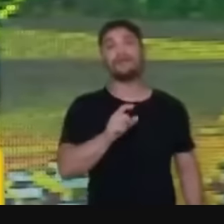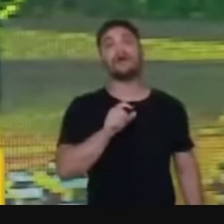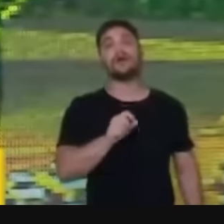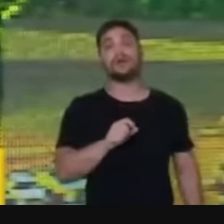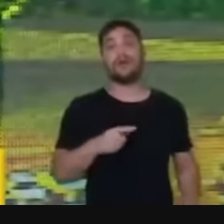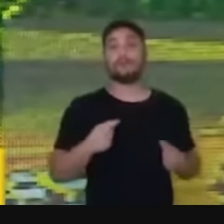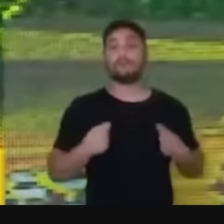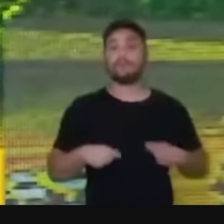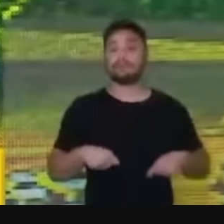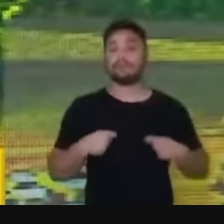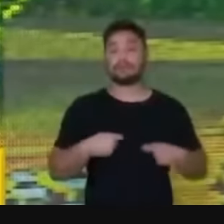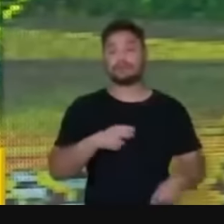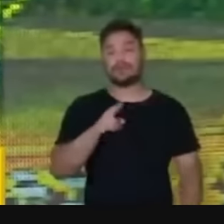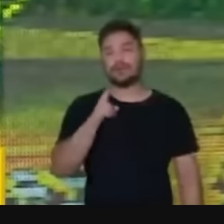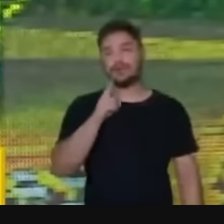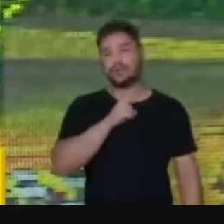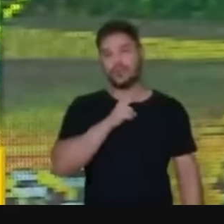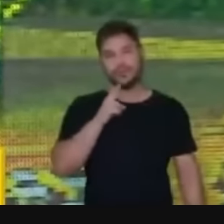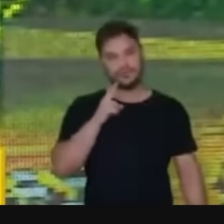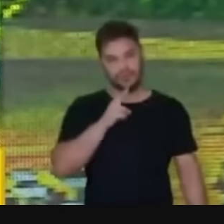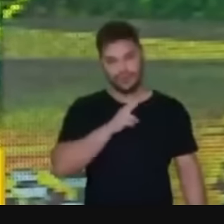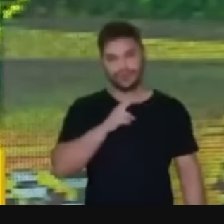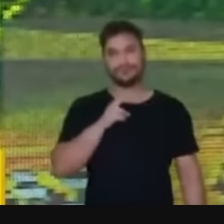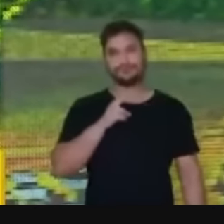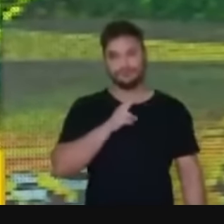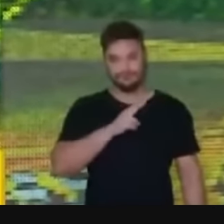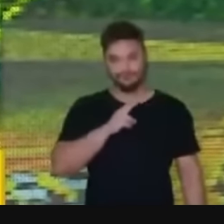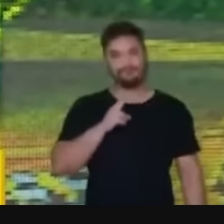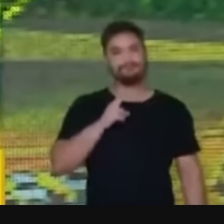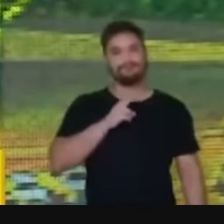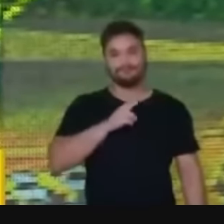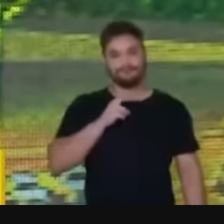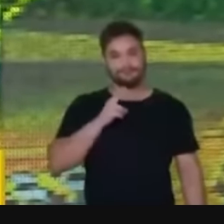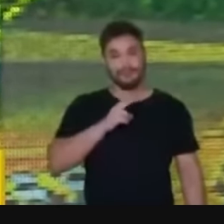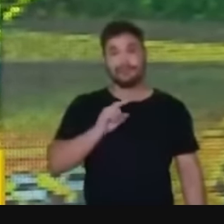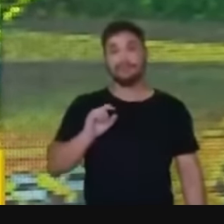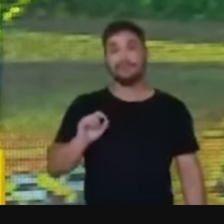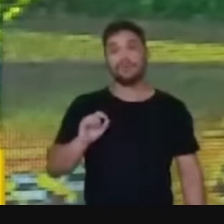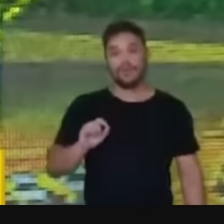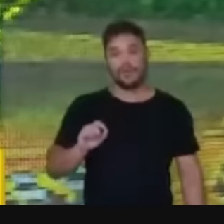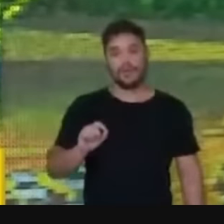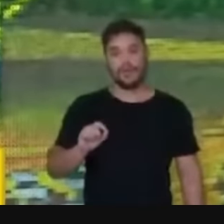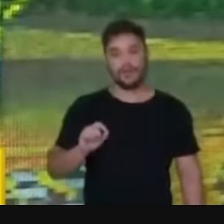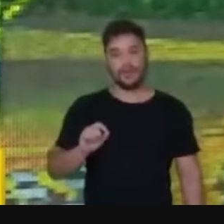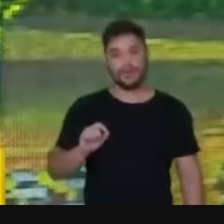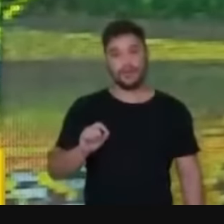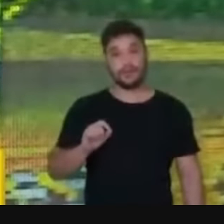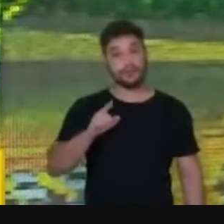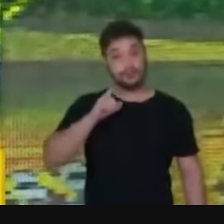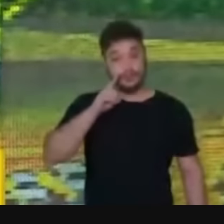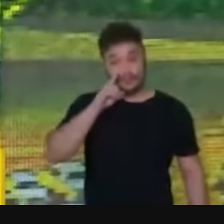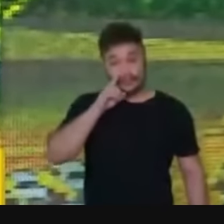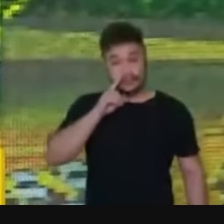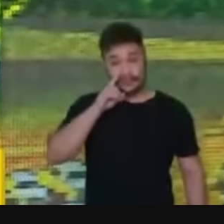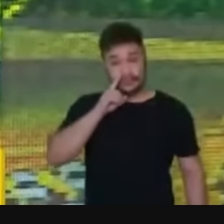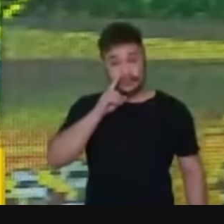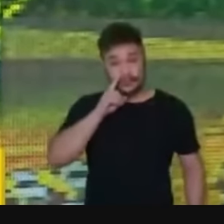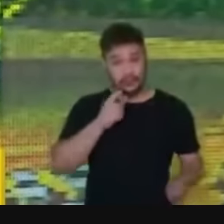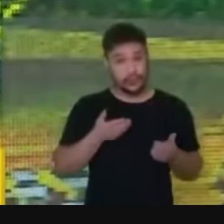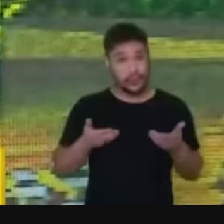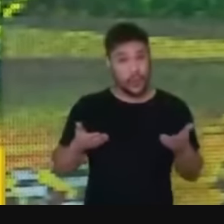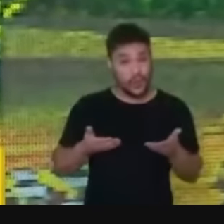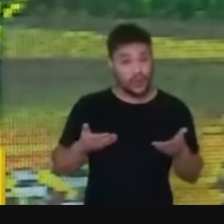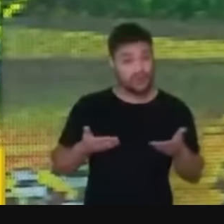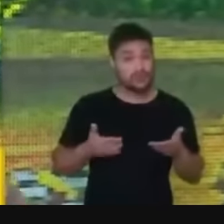urgente necessidade de neutralização de um dos grandes perigos modernos à